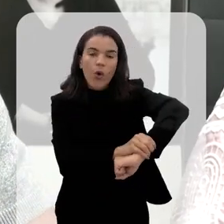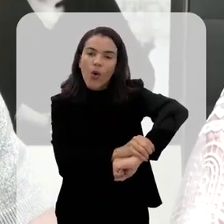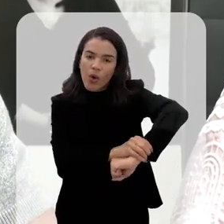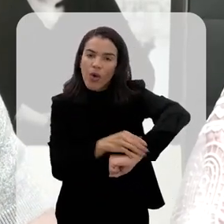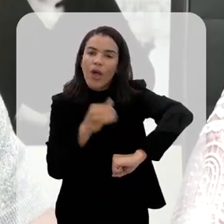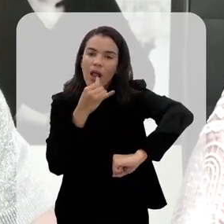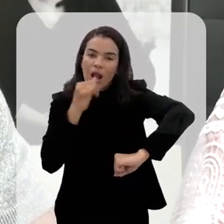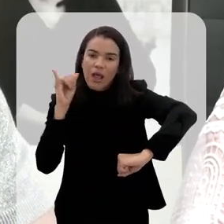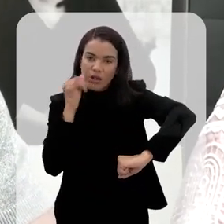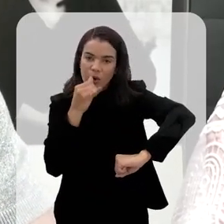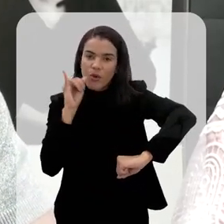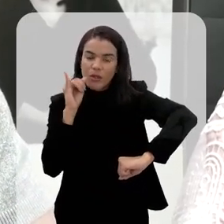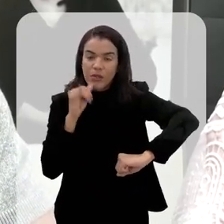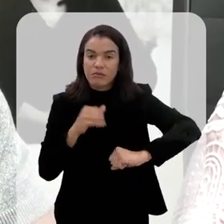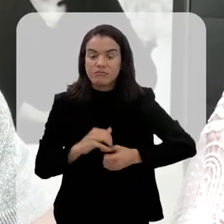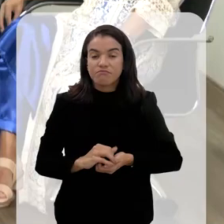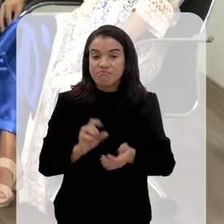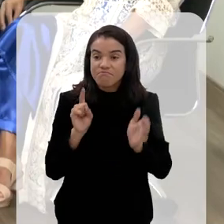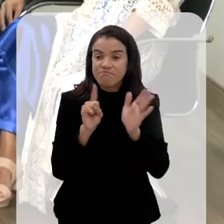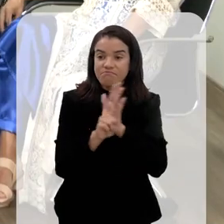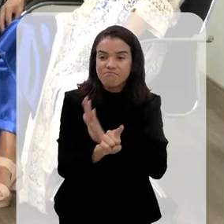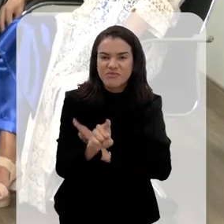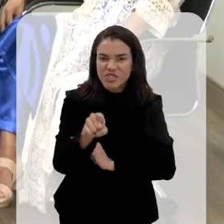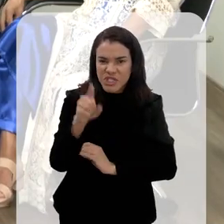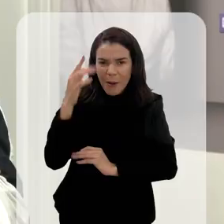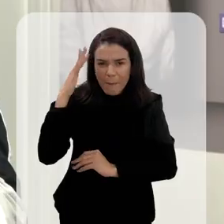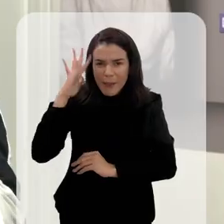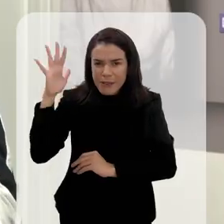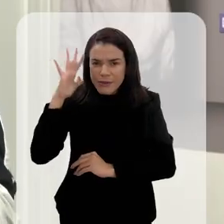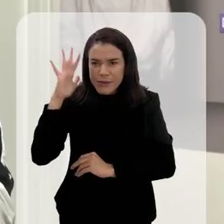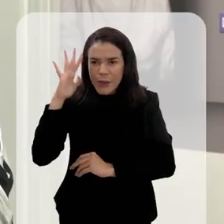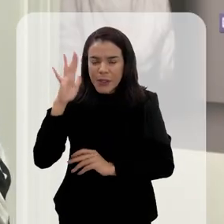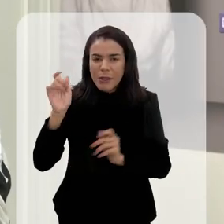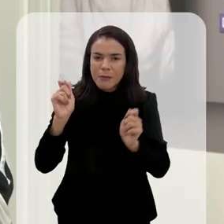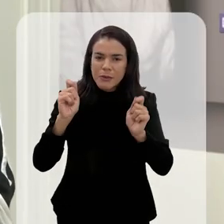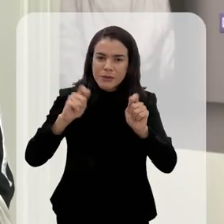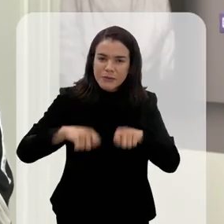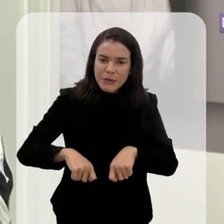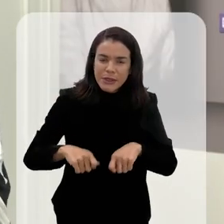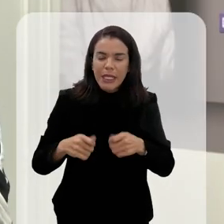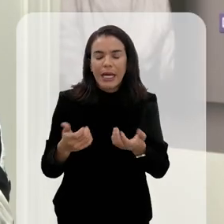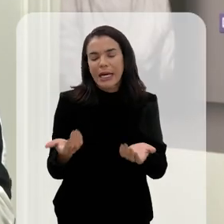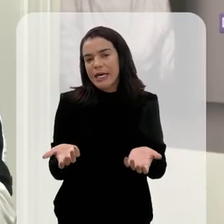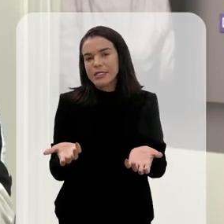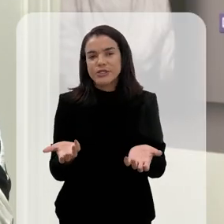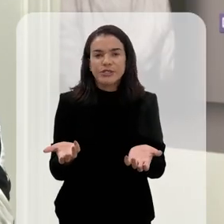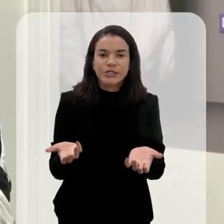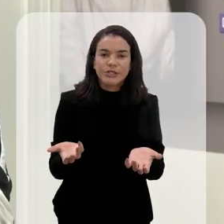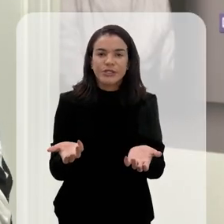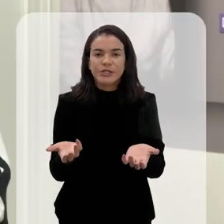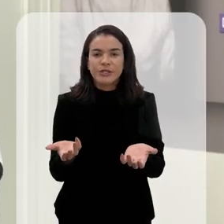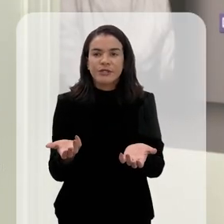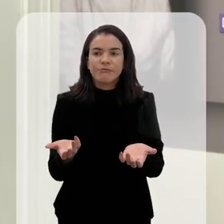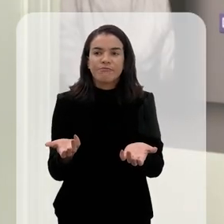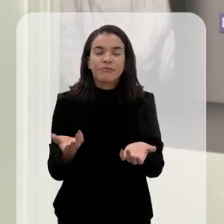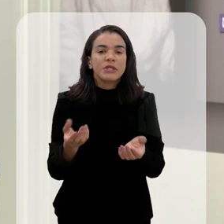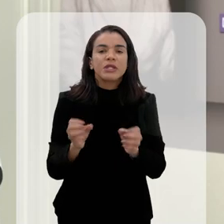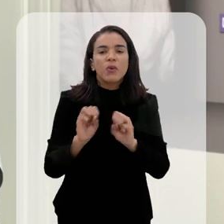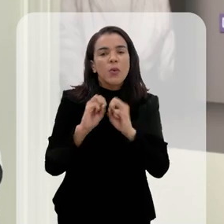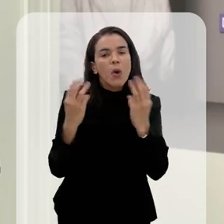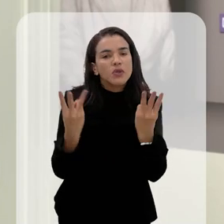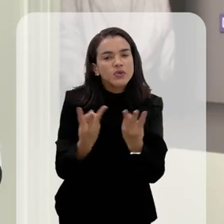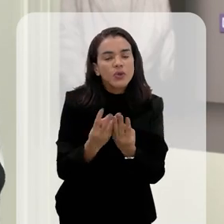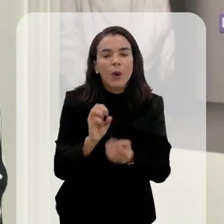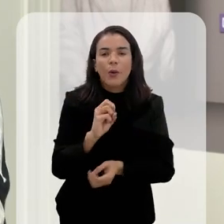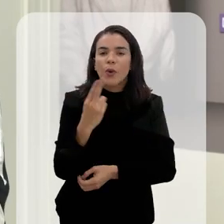uma tornozeleira eletrônica. Gostaria de lhe fazer uma pergunta. Vocês já pensaram na possibilidade de se